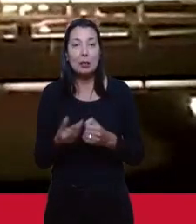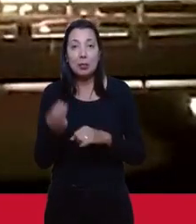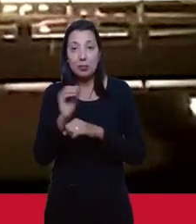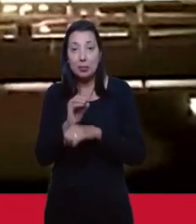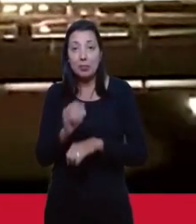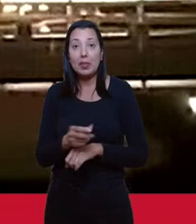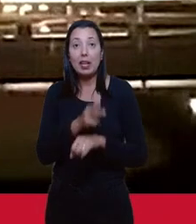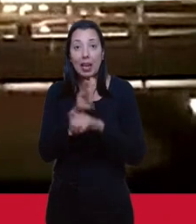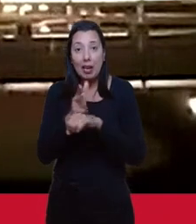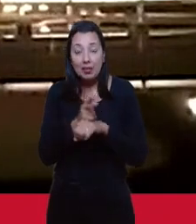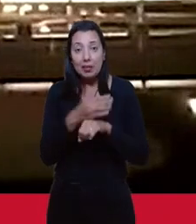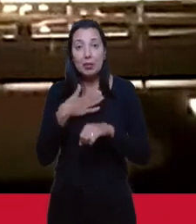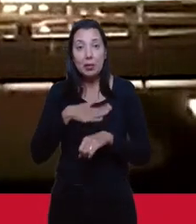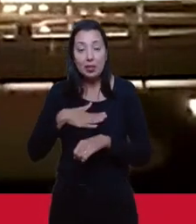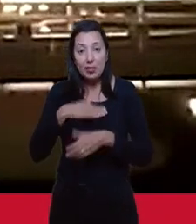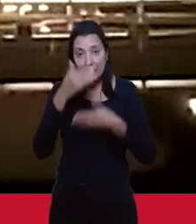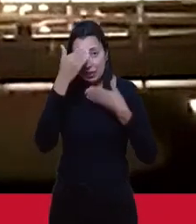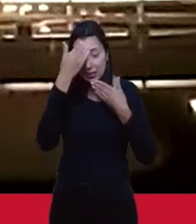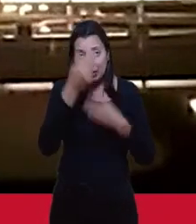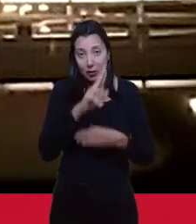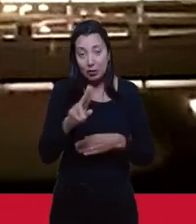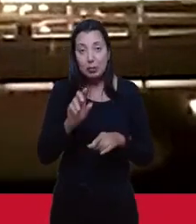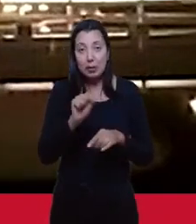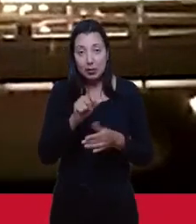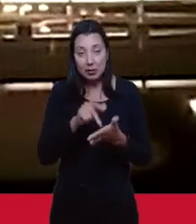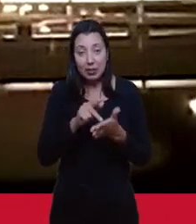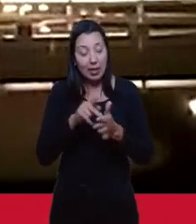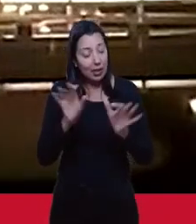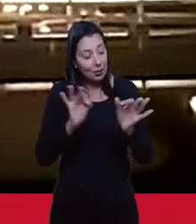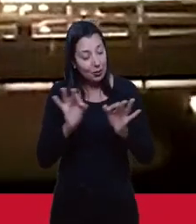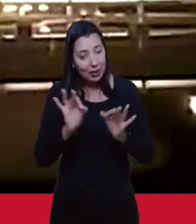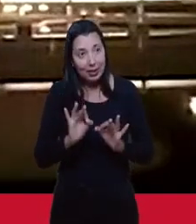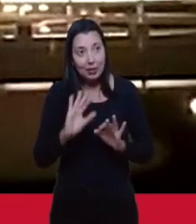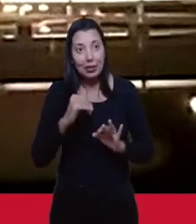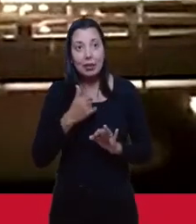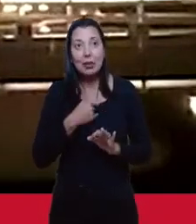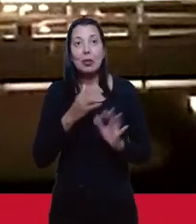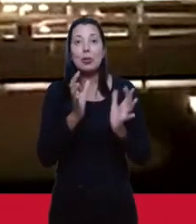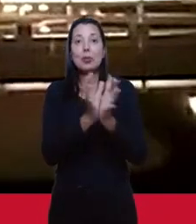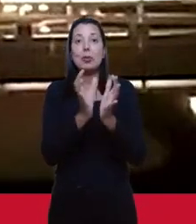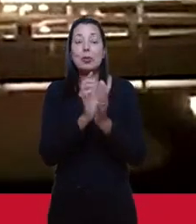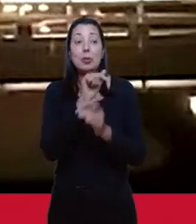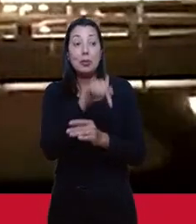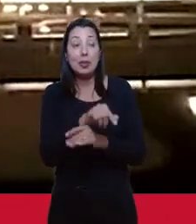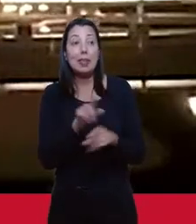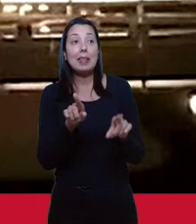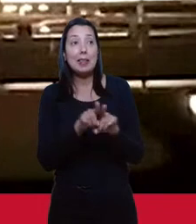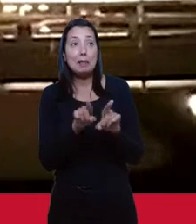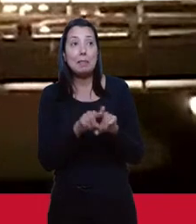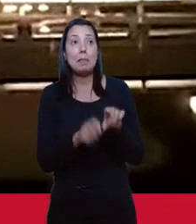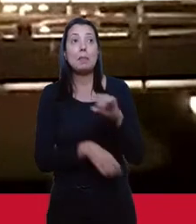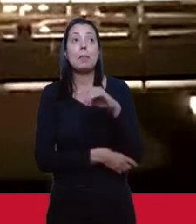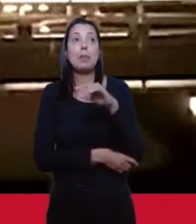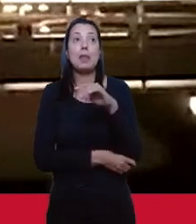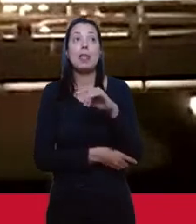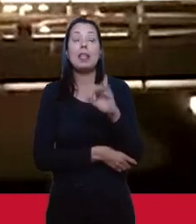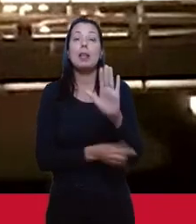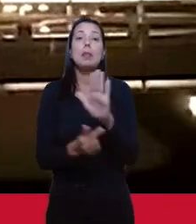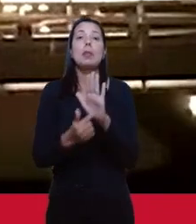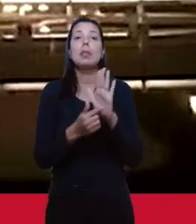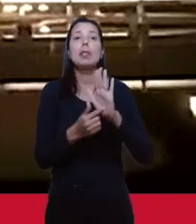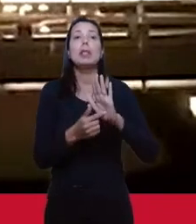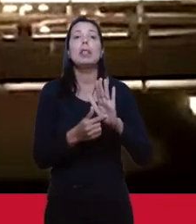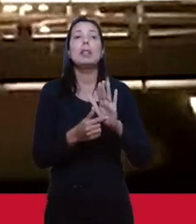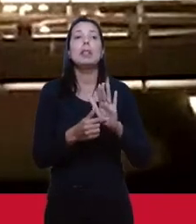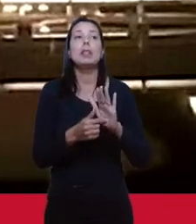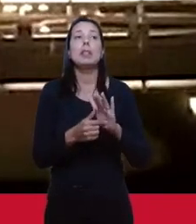ao vivo, quero agradecer, em teu nome, Misiária, a organização da nossa turma que está lá, que está passando, acho que é o Ligeirinho